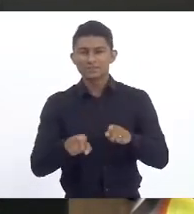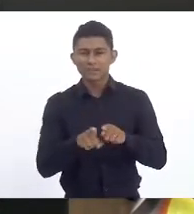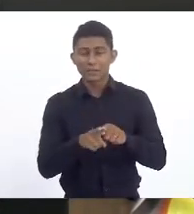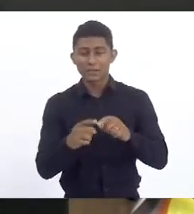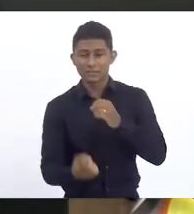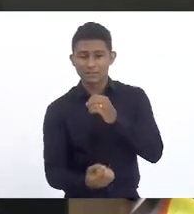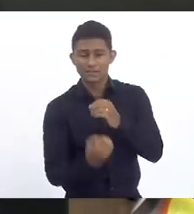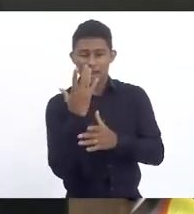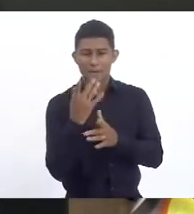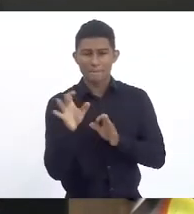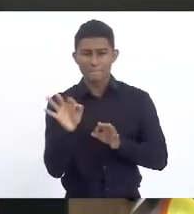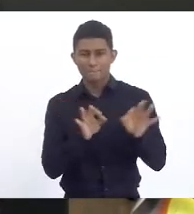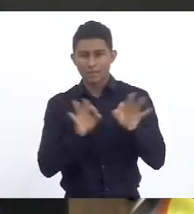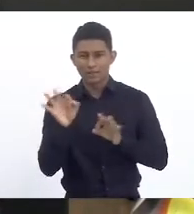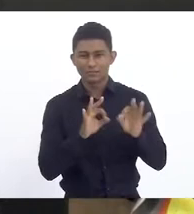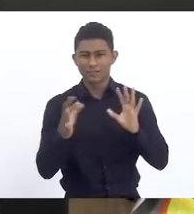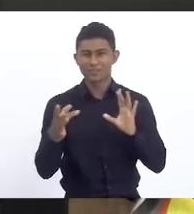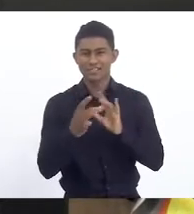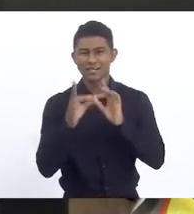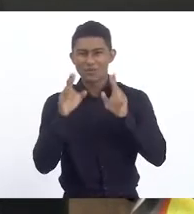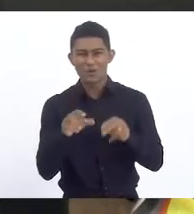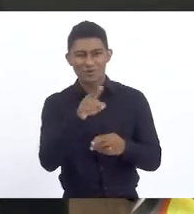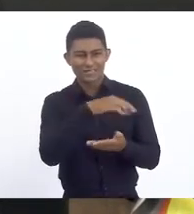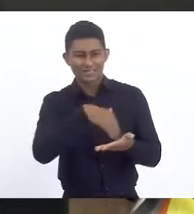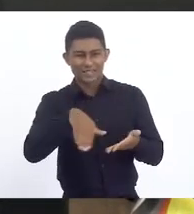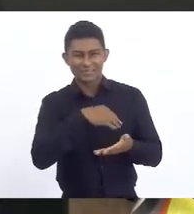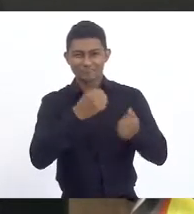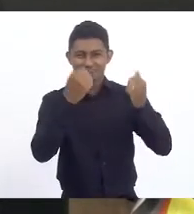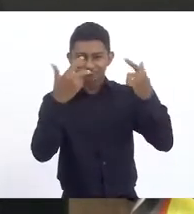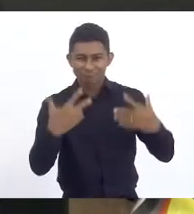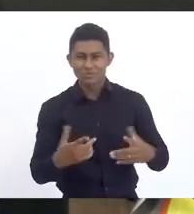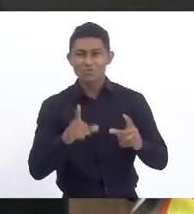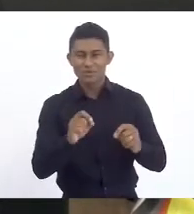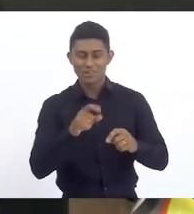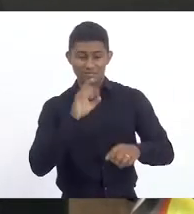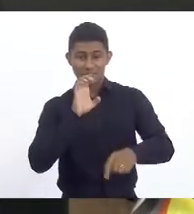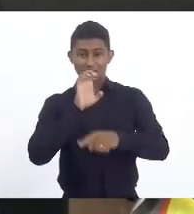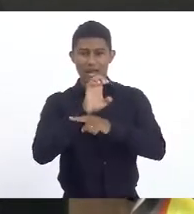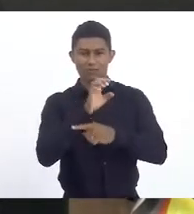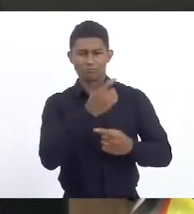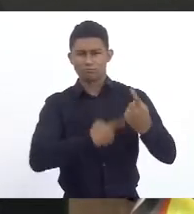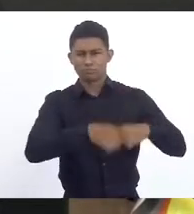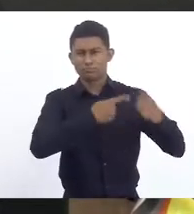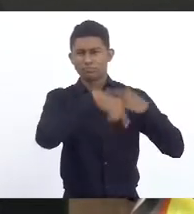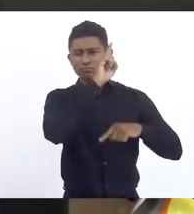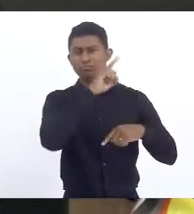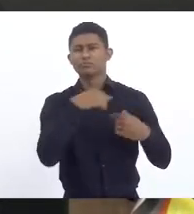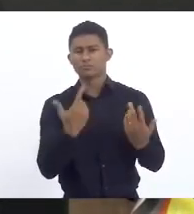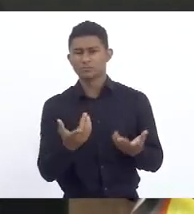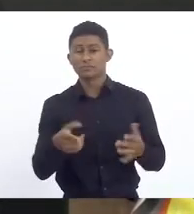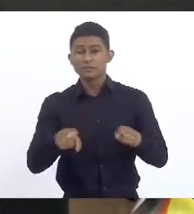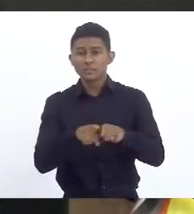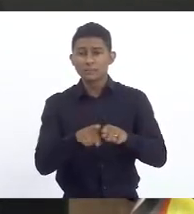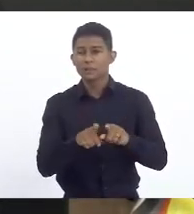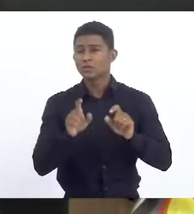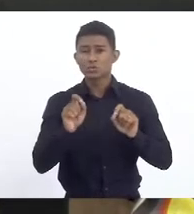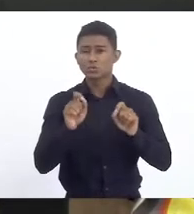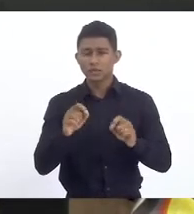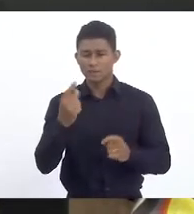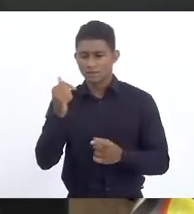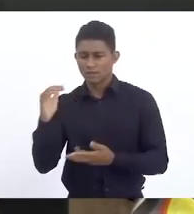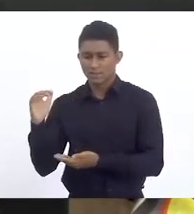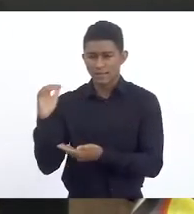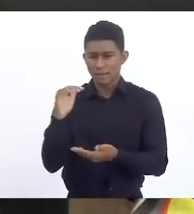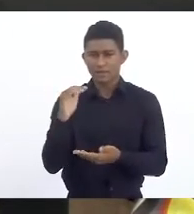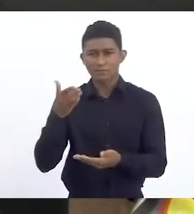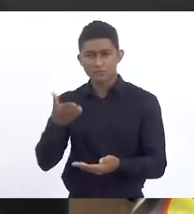associado àquilo que o secretário colocou como um plano de desenvolvimento do Estado. Também essa vertente de financiamento produtivo, de financiamento a capital de giro,